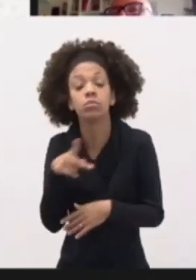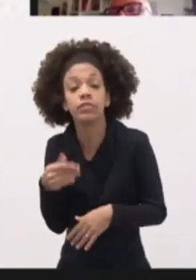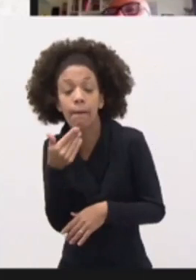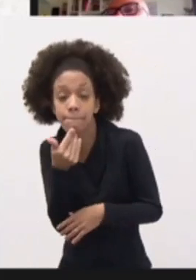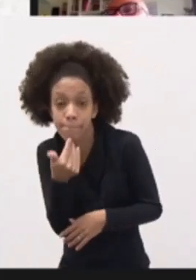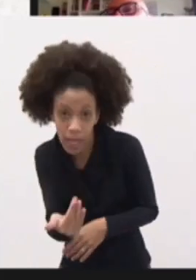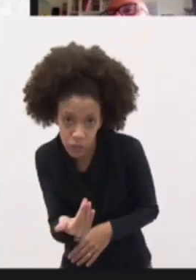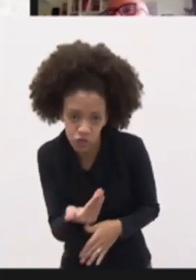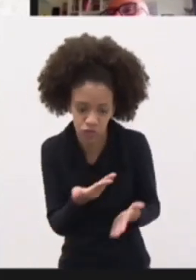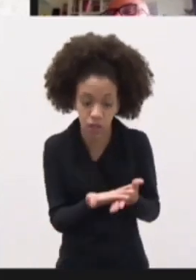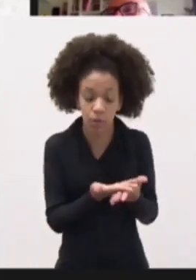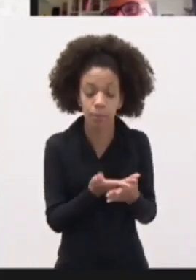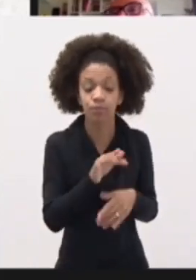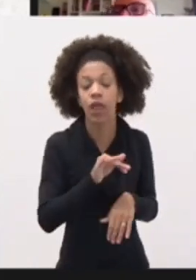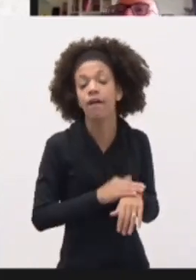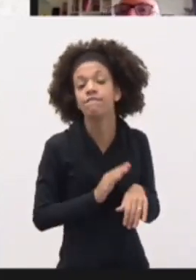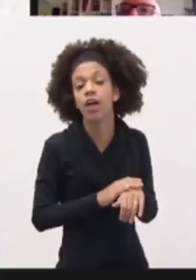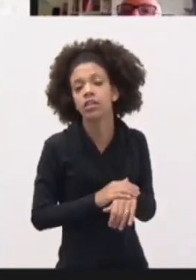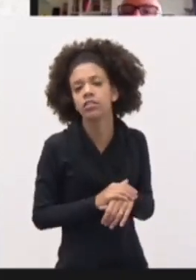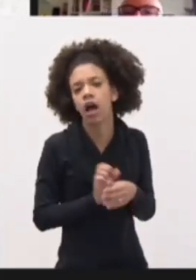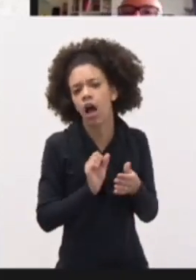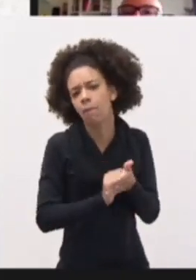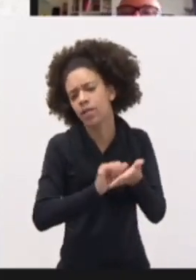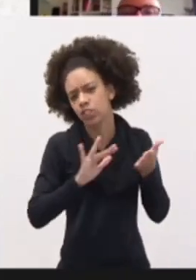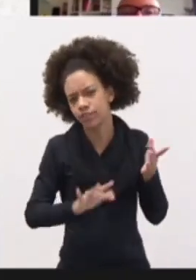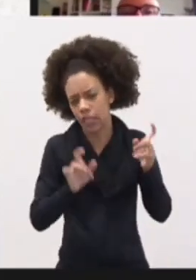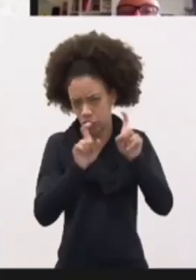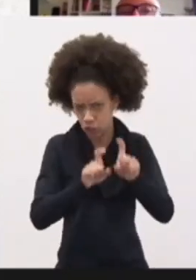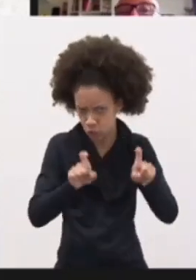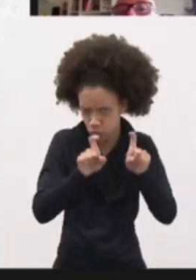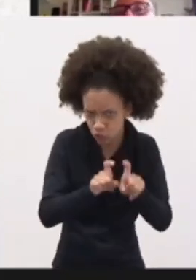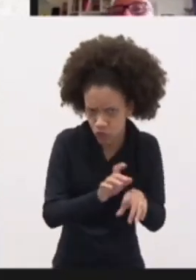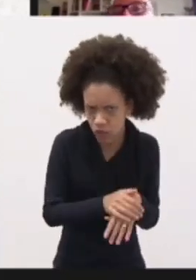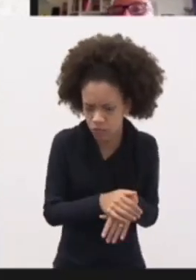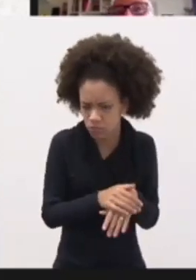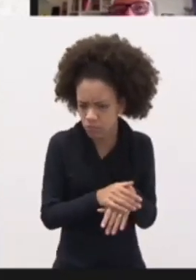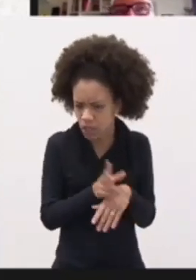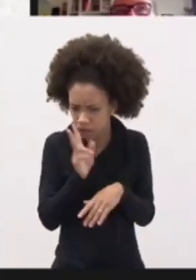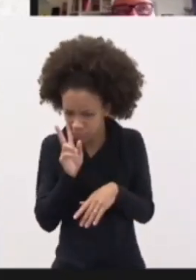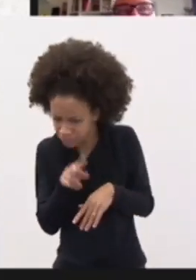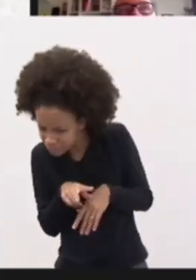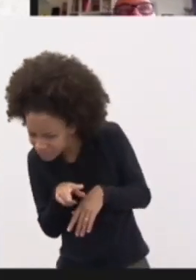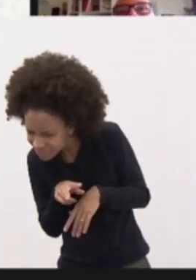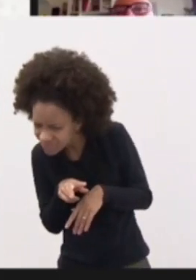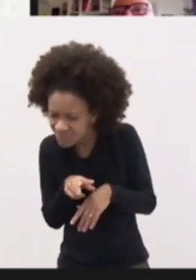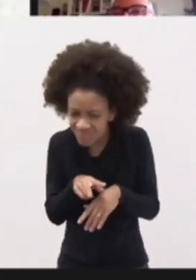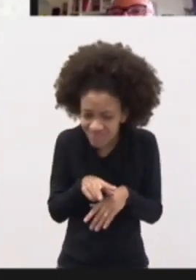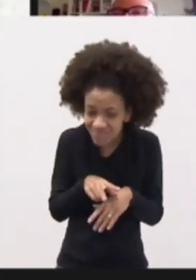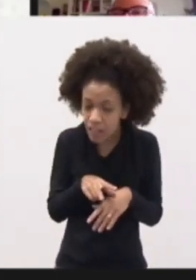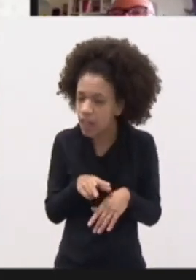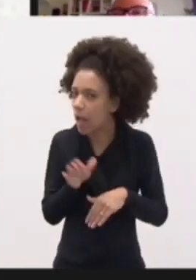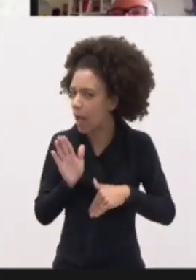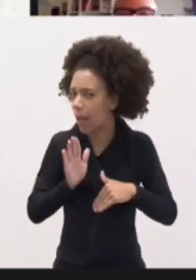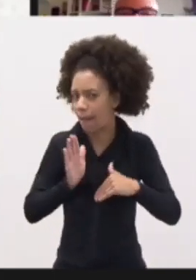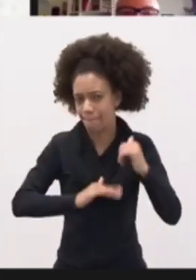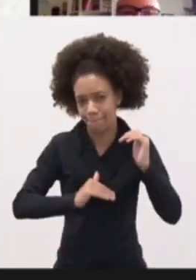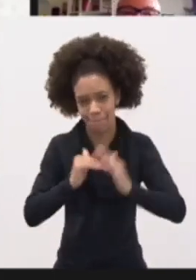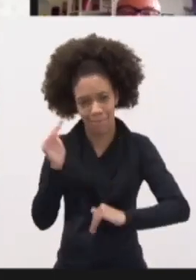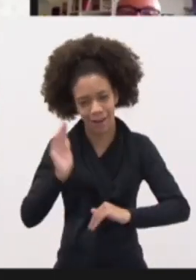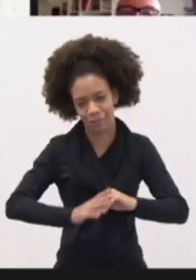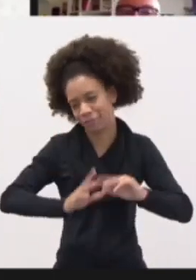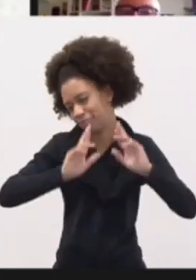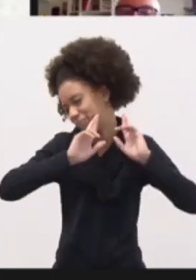sua aula que faça alguma atividade digital, a gente não vê essa mesma habilidade dos alunos